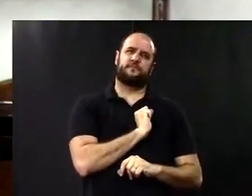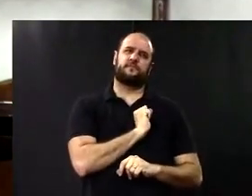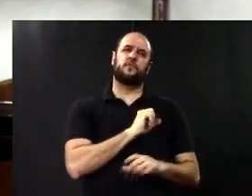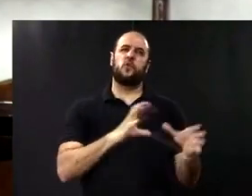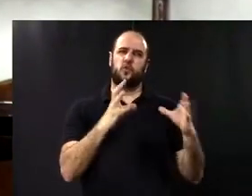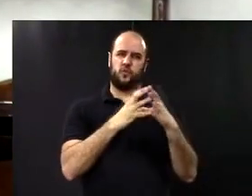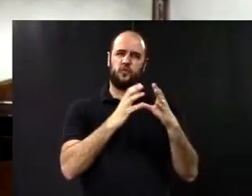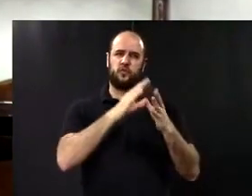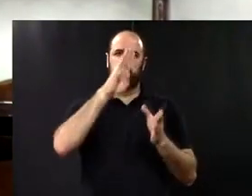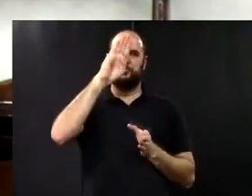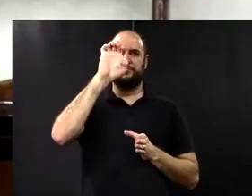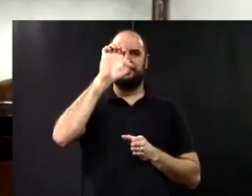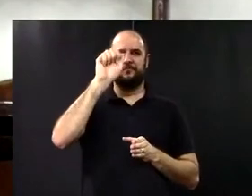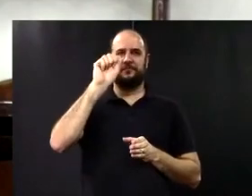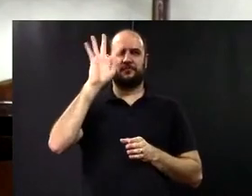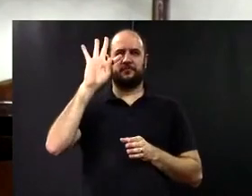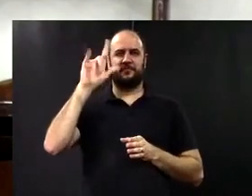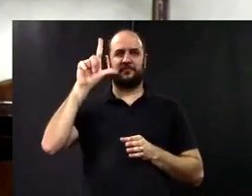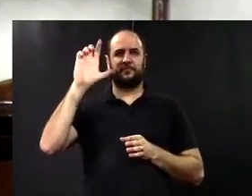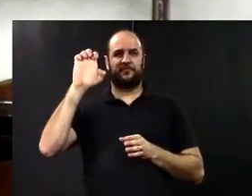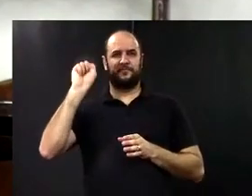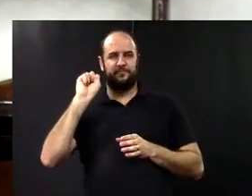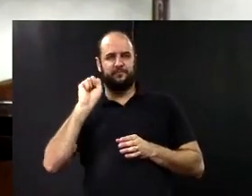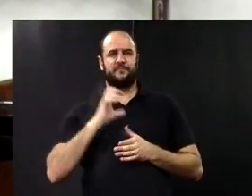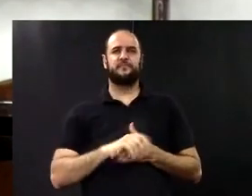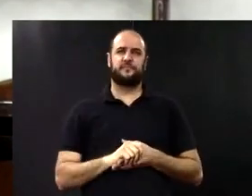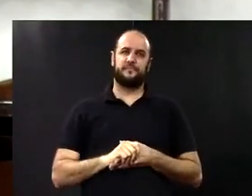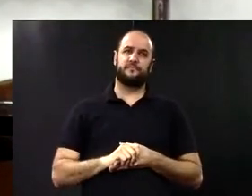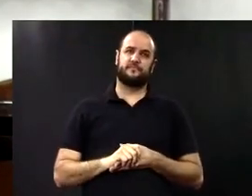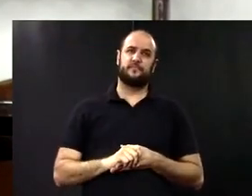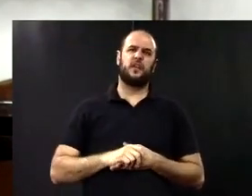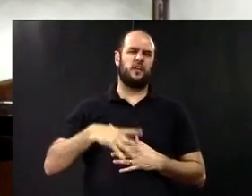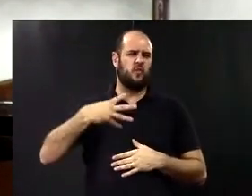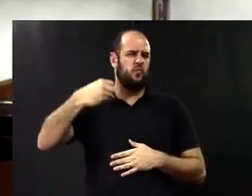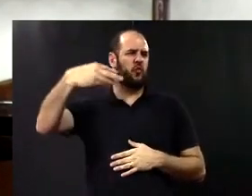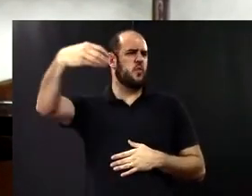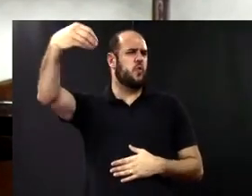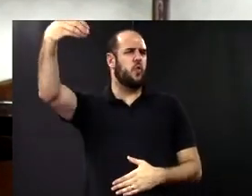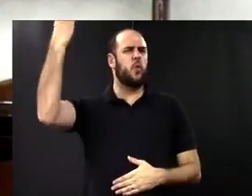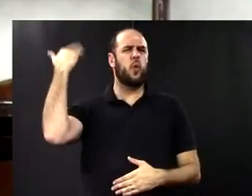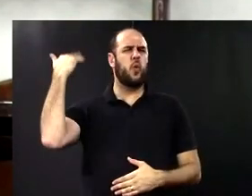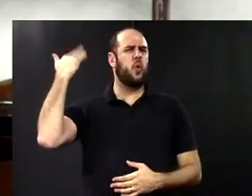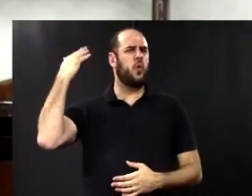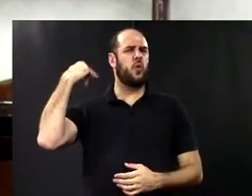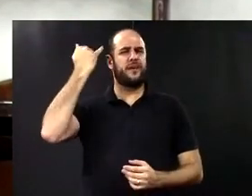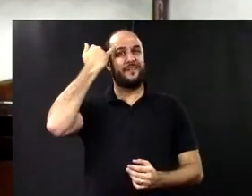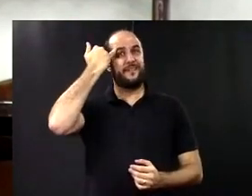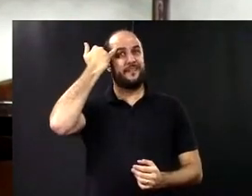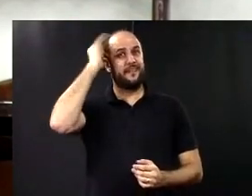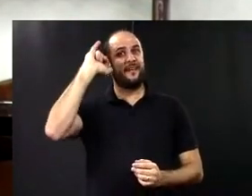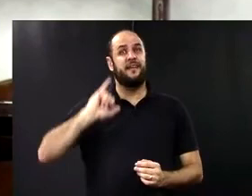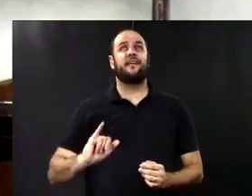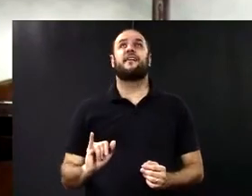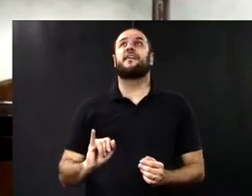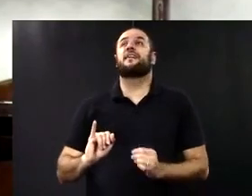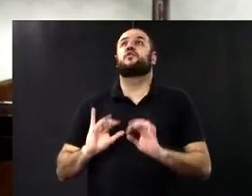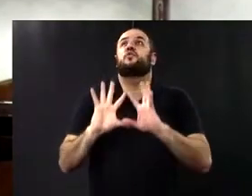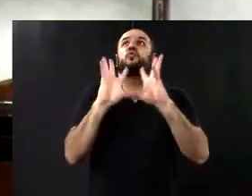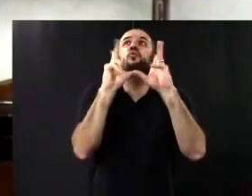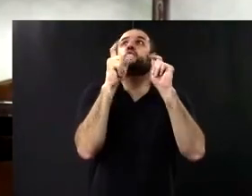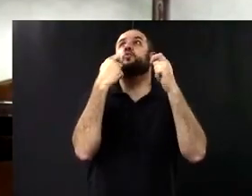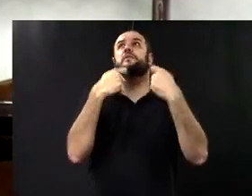É uma música que vem aí de geração em geração, trazendo esse conceito de que tudo o